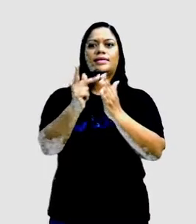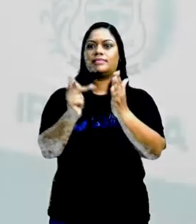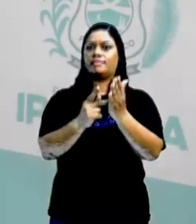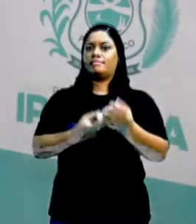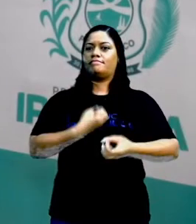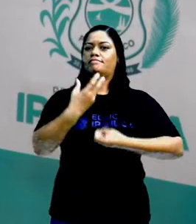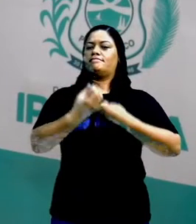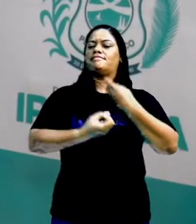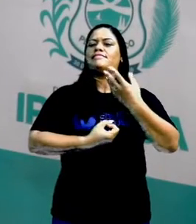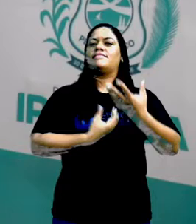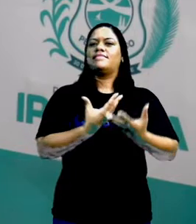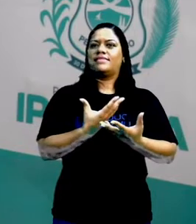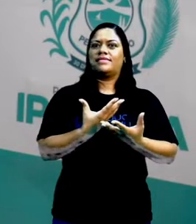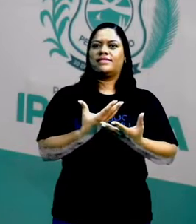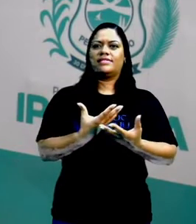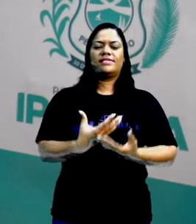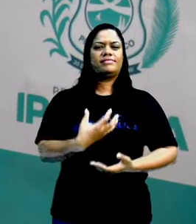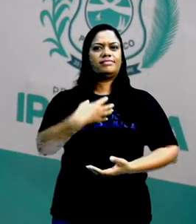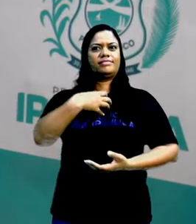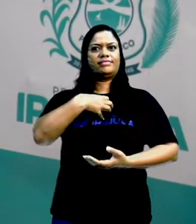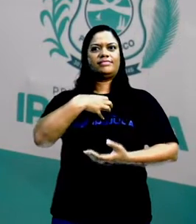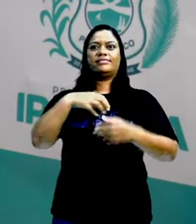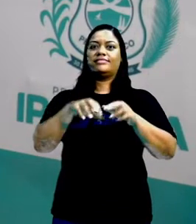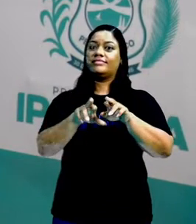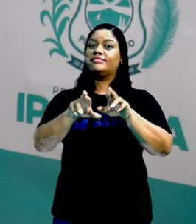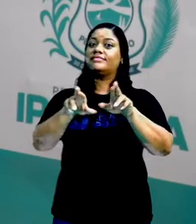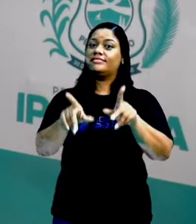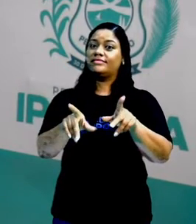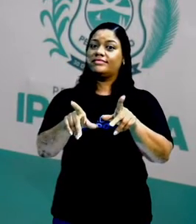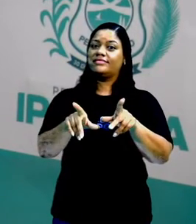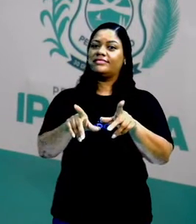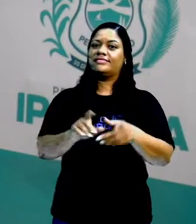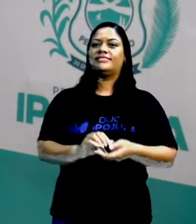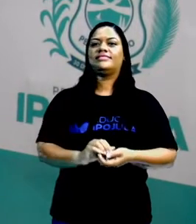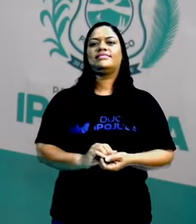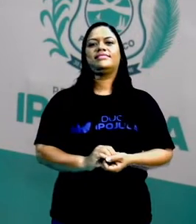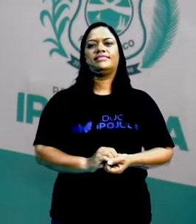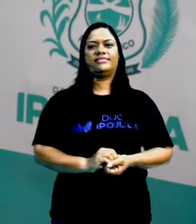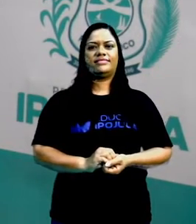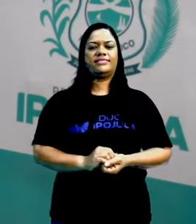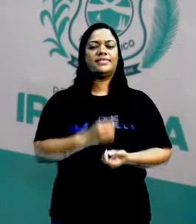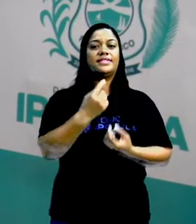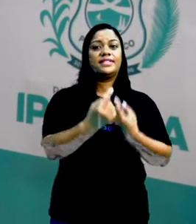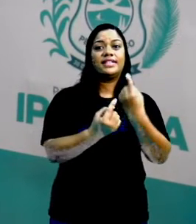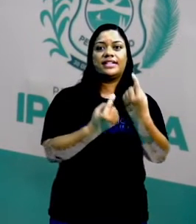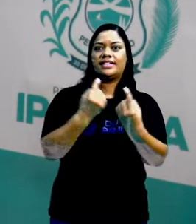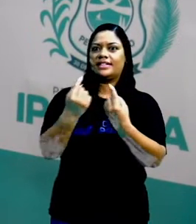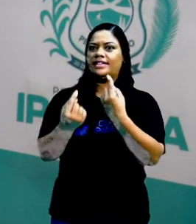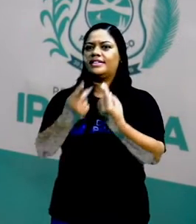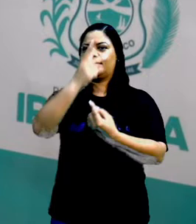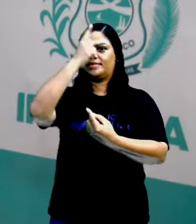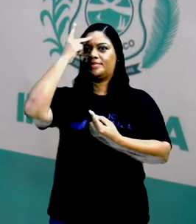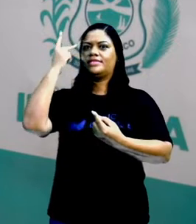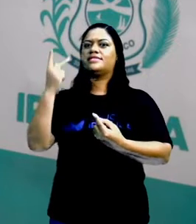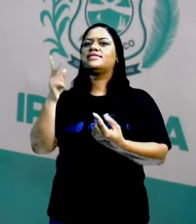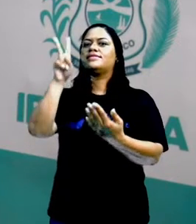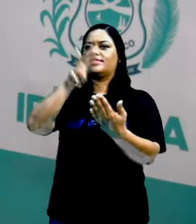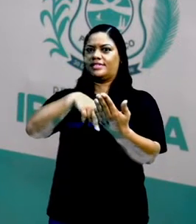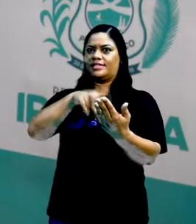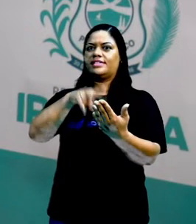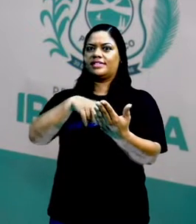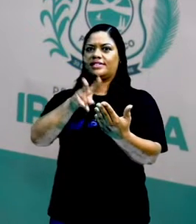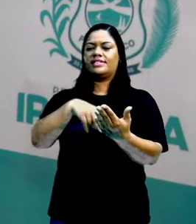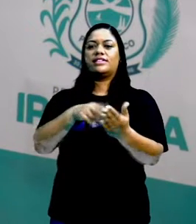ela te toca de maneira diferente, né? A cada ser, a cada pessoa que lê. E